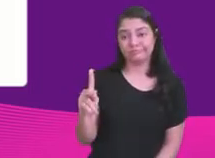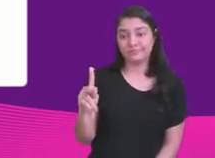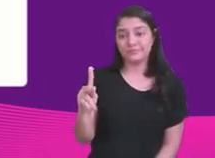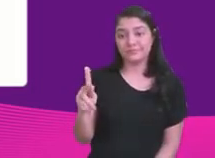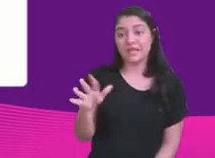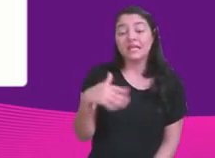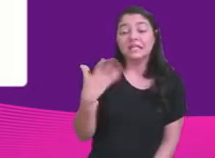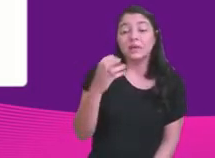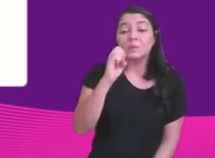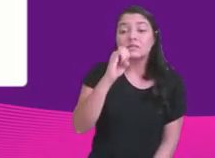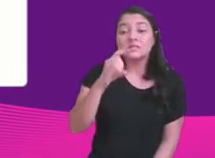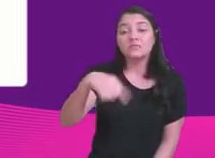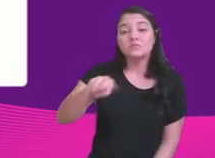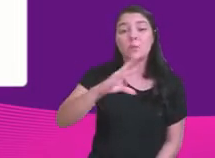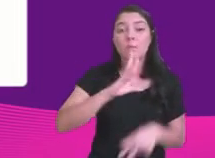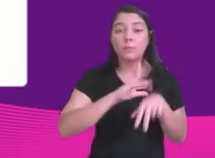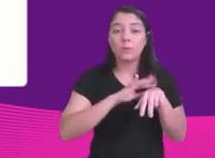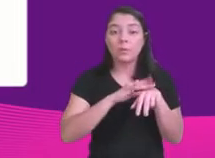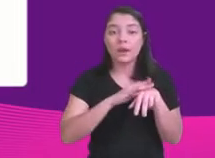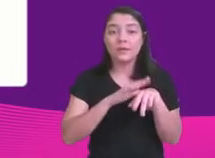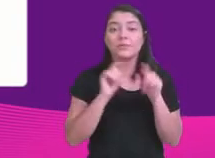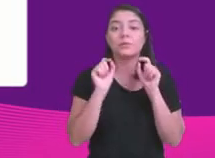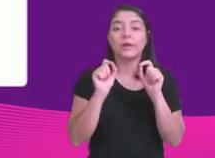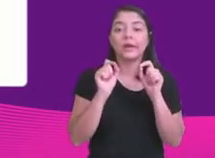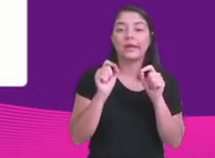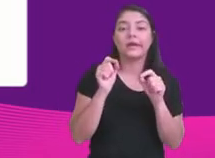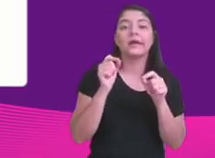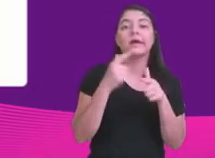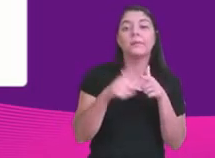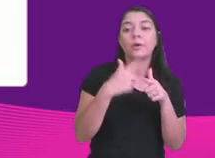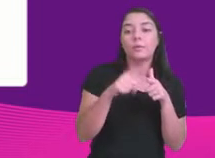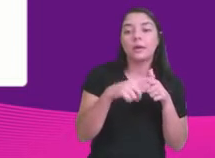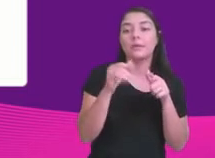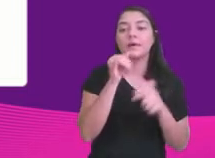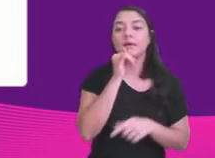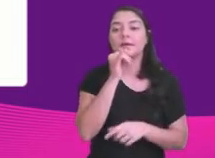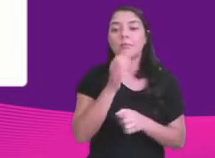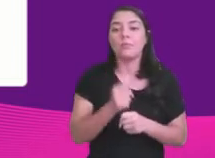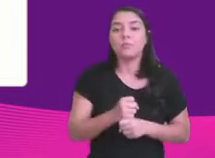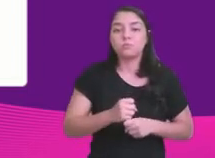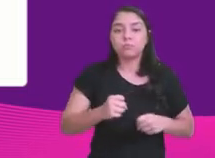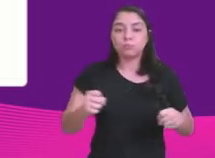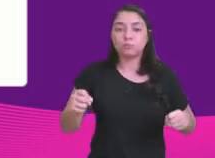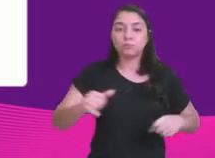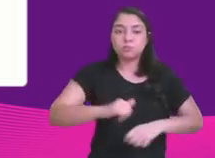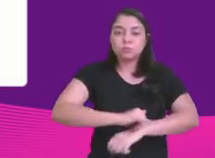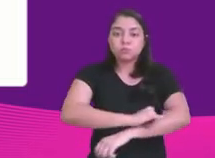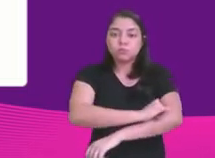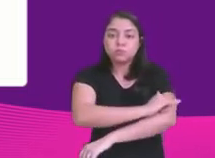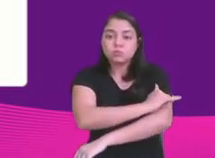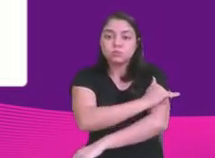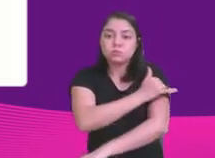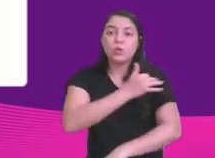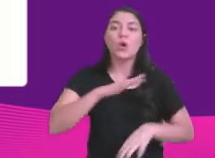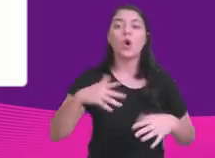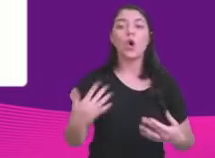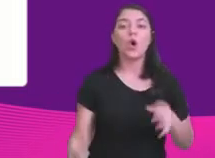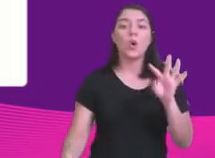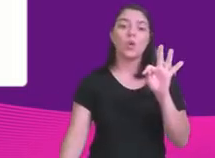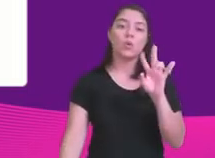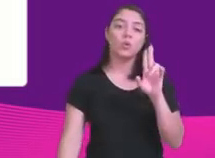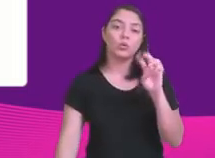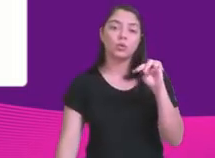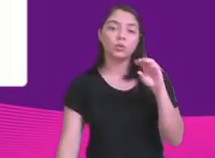que seriam os pacientes obesos, pacientes com radioterapia pré-operatória, pacientes com tumores de reto médio